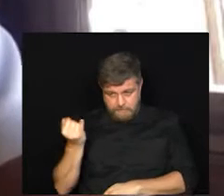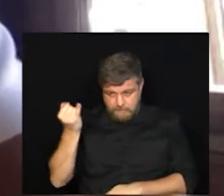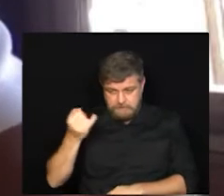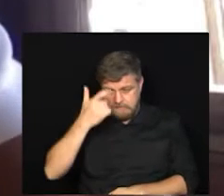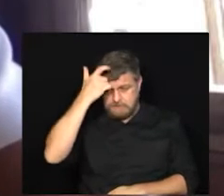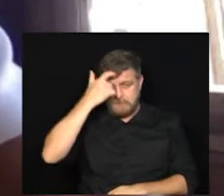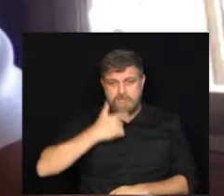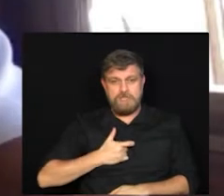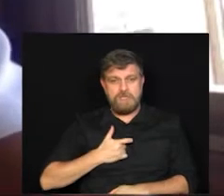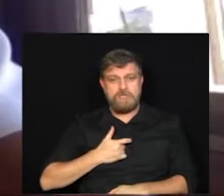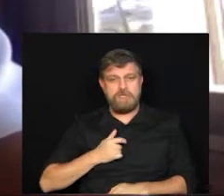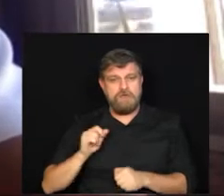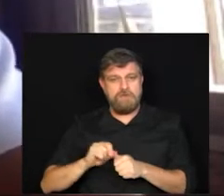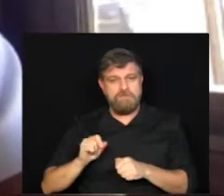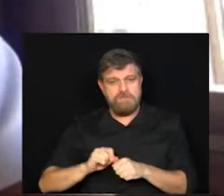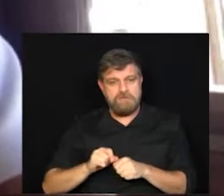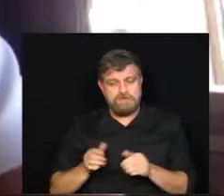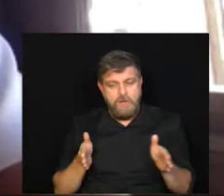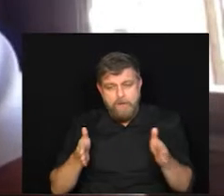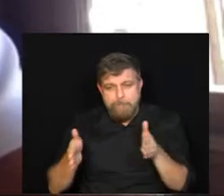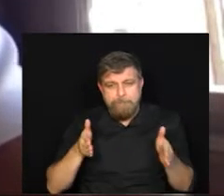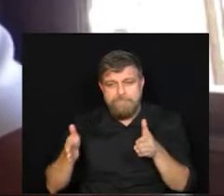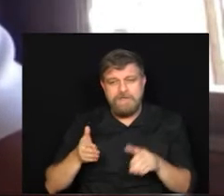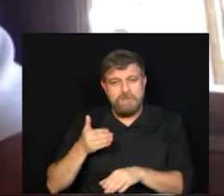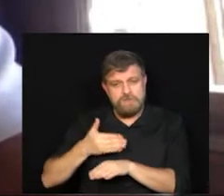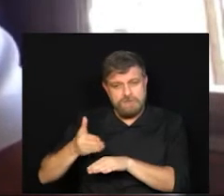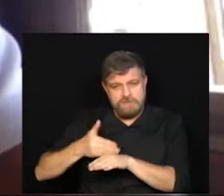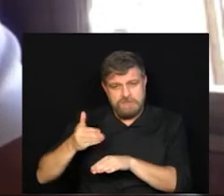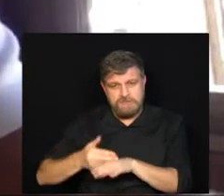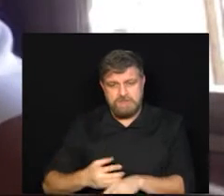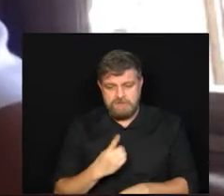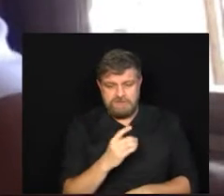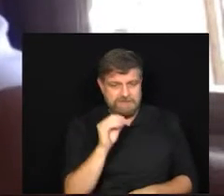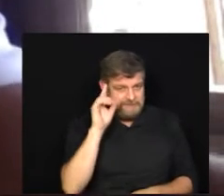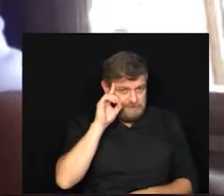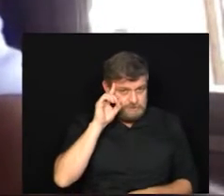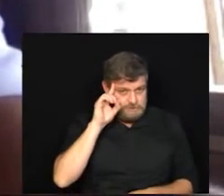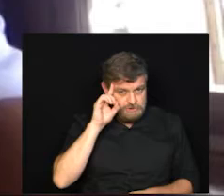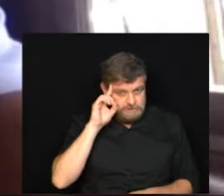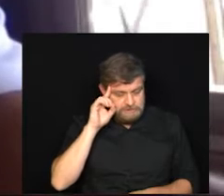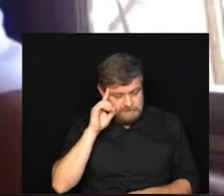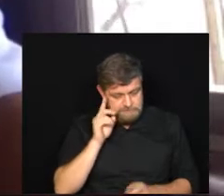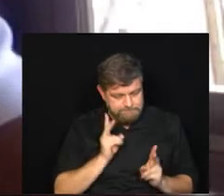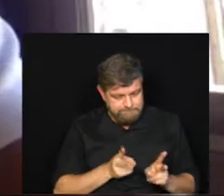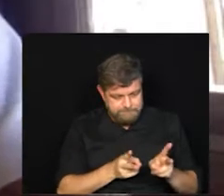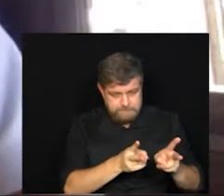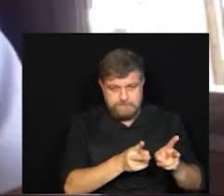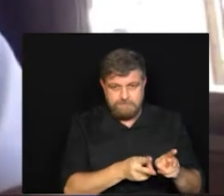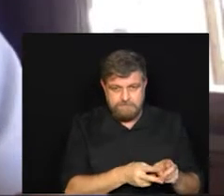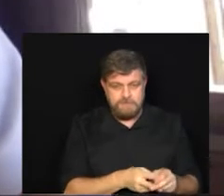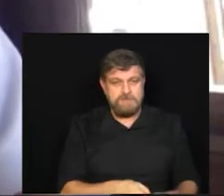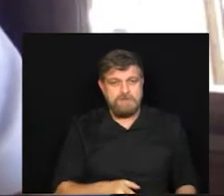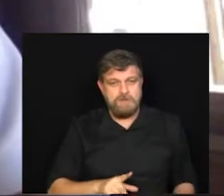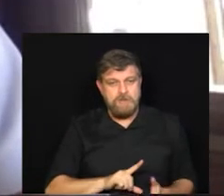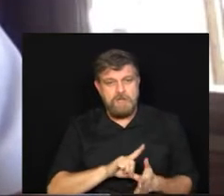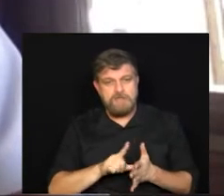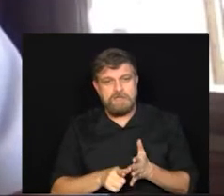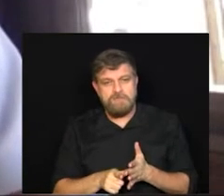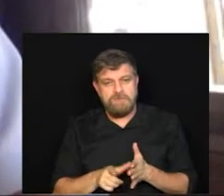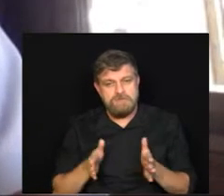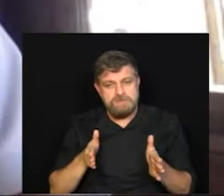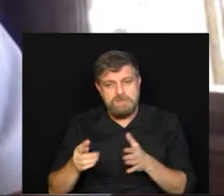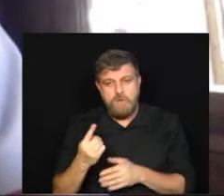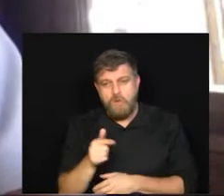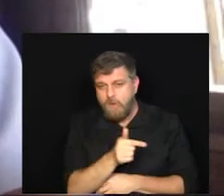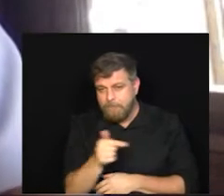eu tento fazer uns períodos de treino. Então, eu treino 10 dias seguidos ou uma semana seguida e faço uma semana